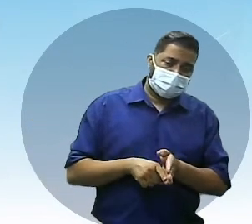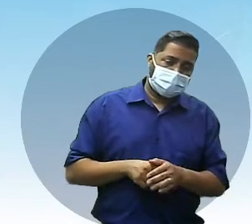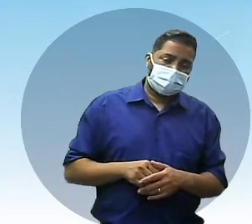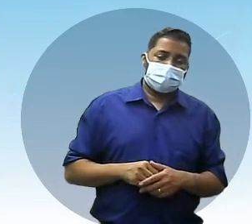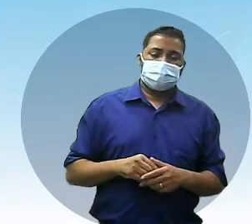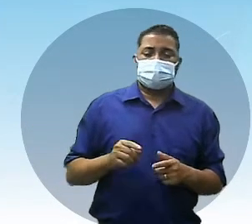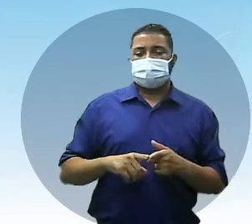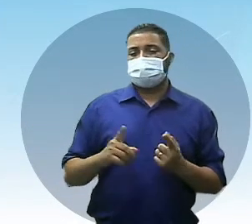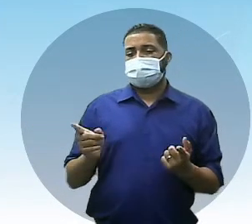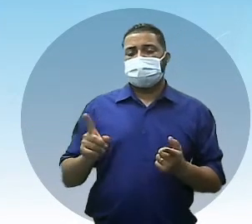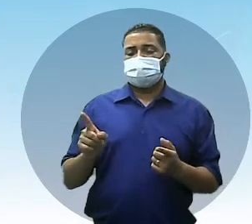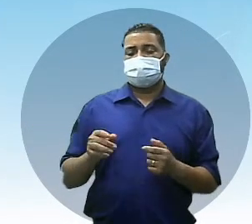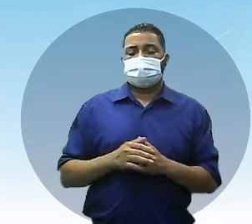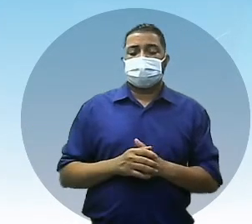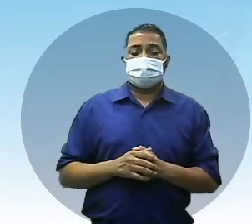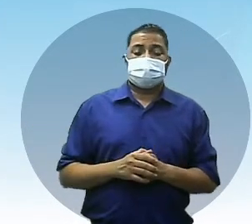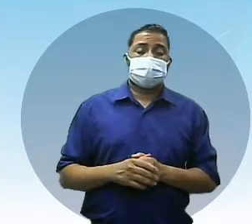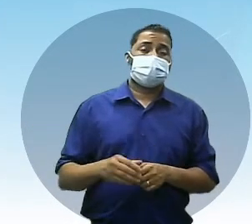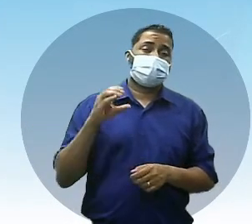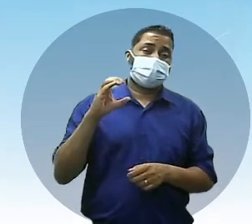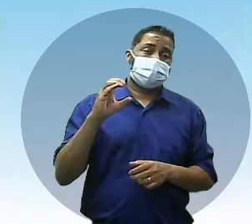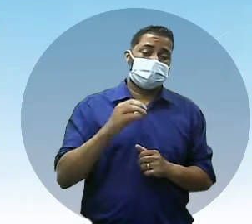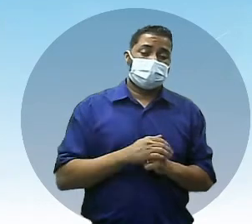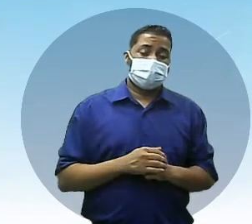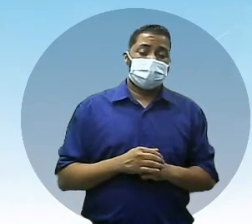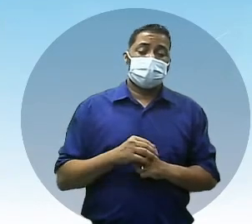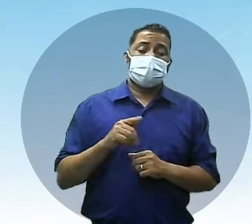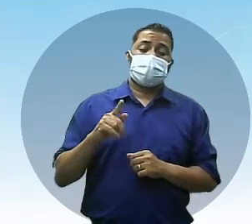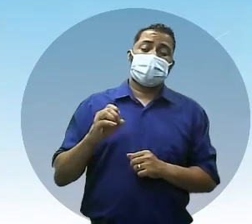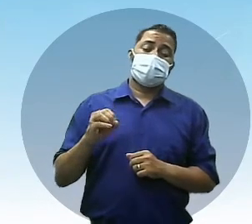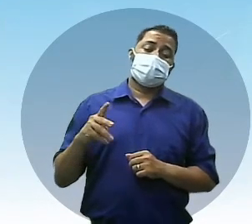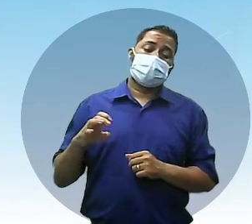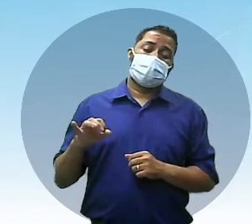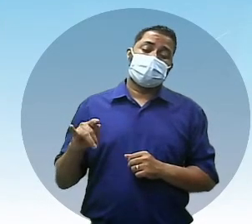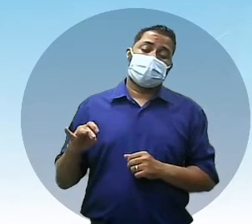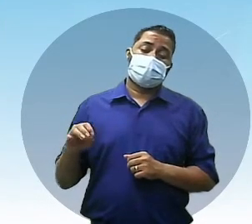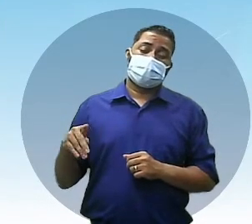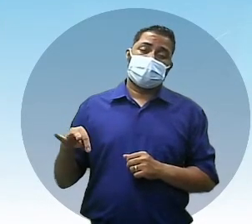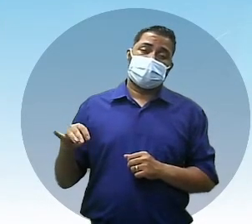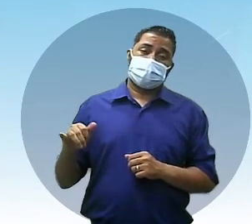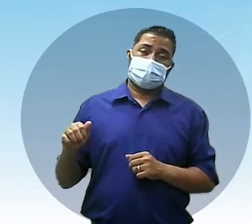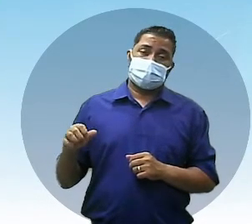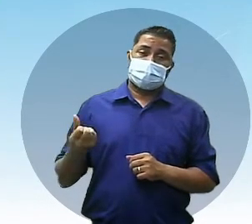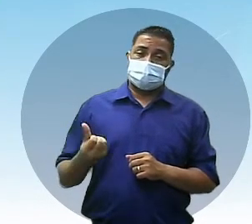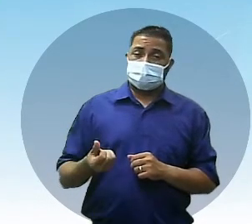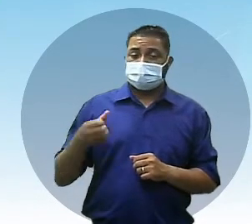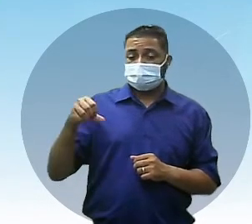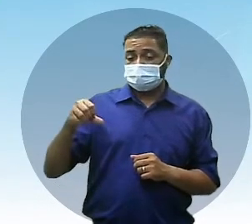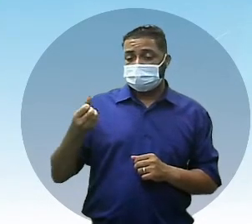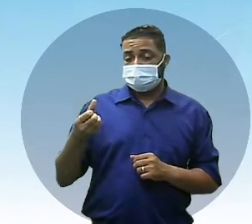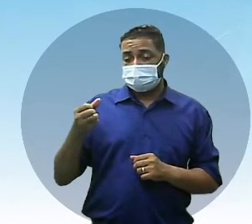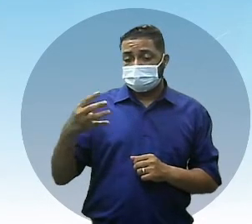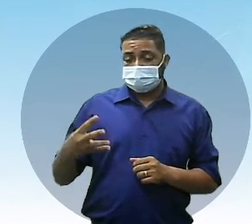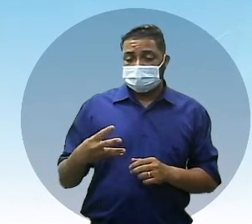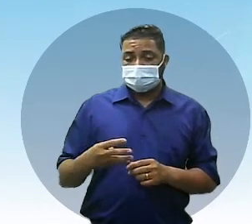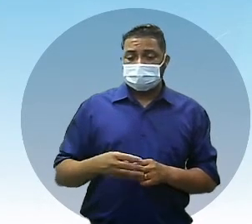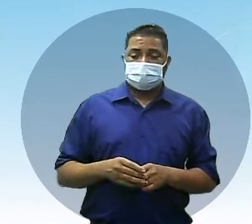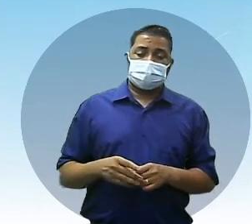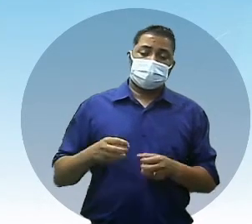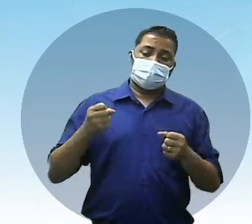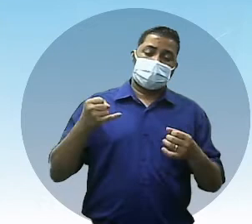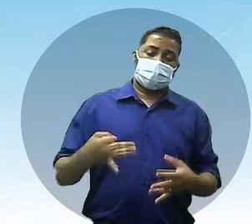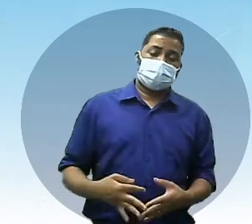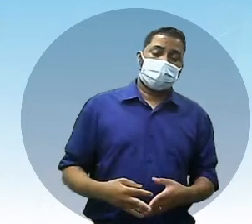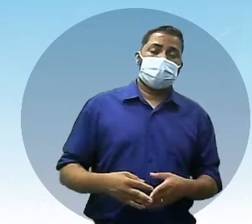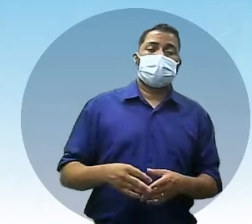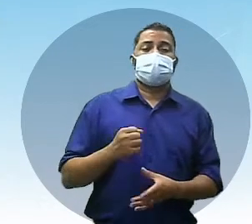bem? Mas não foi isso. Letra C, o golpe civil-militar de 1964 com a doutrina de